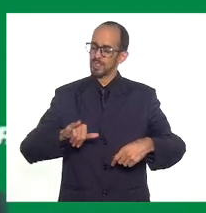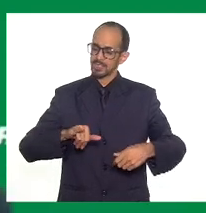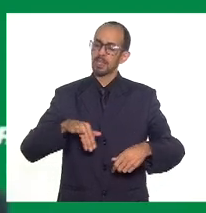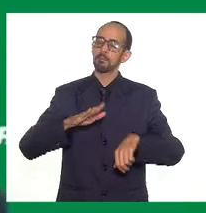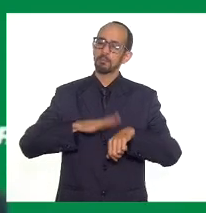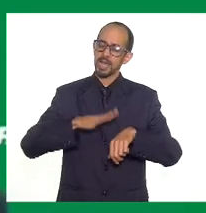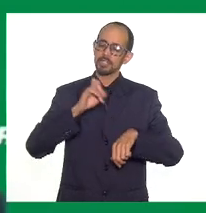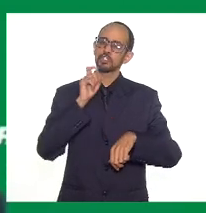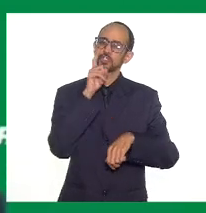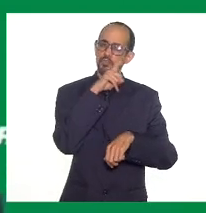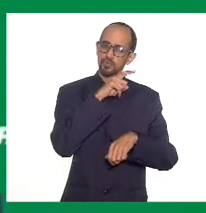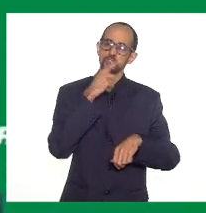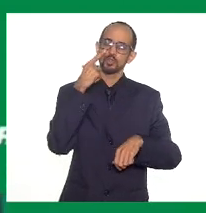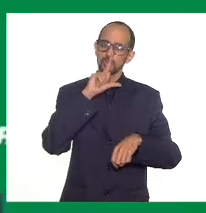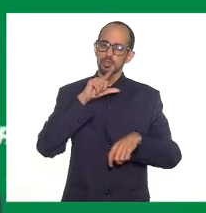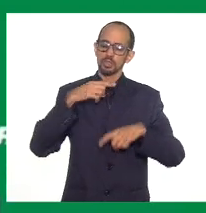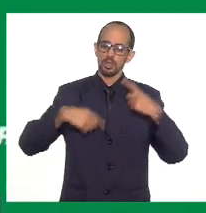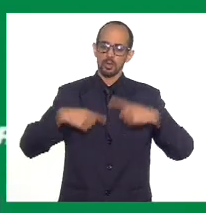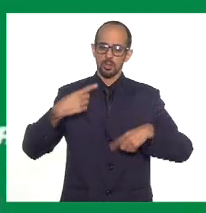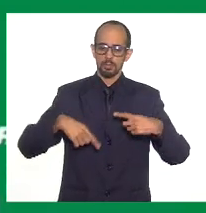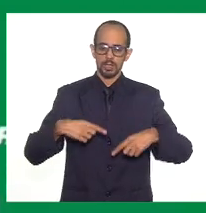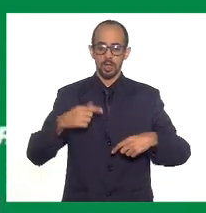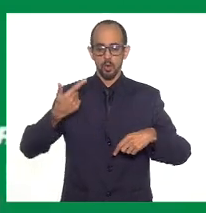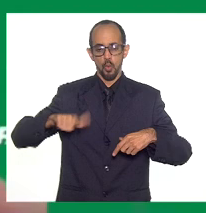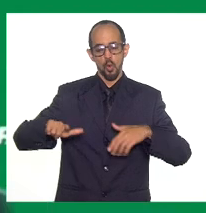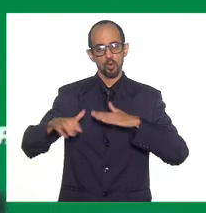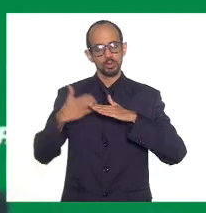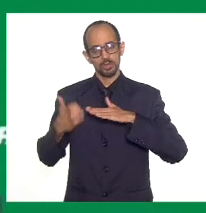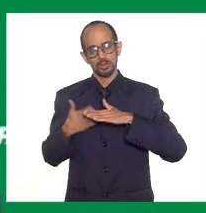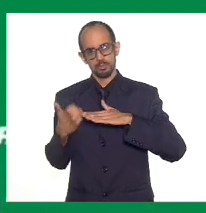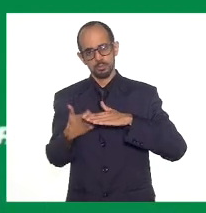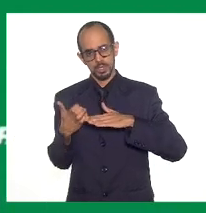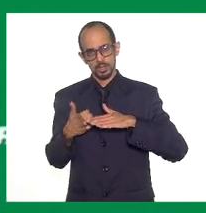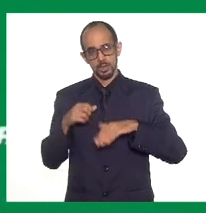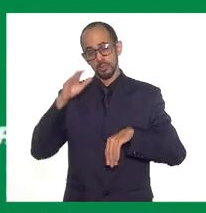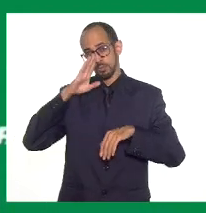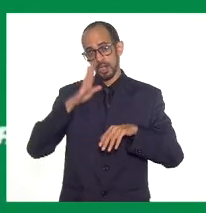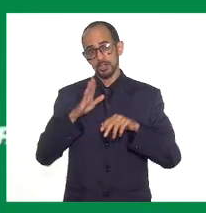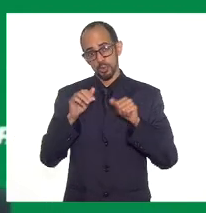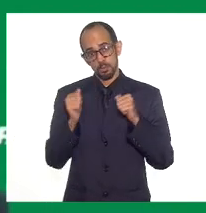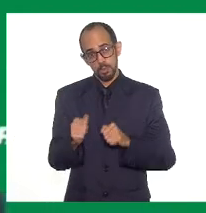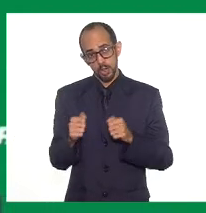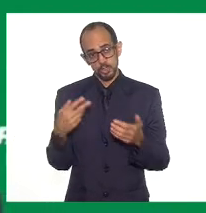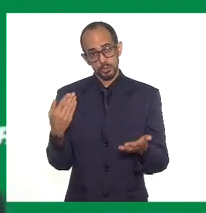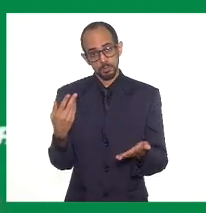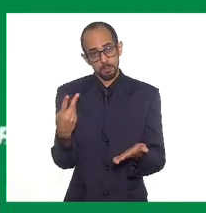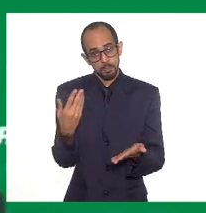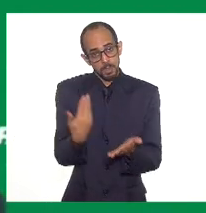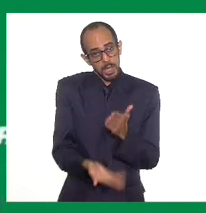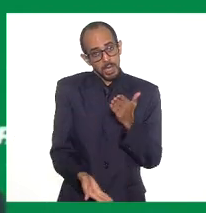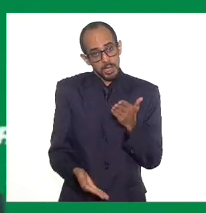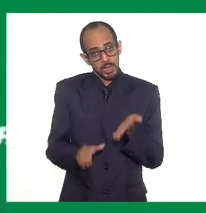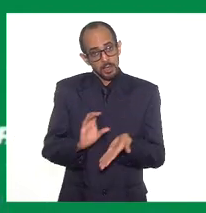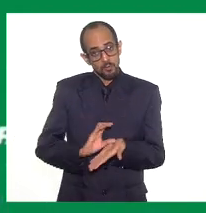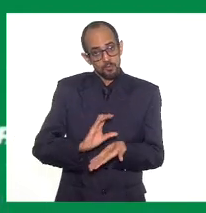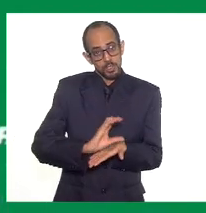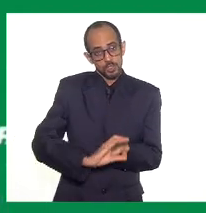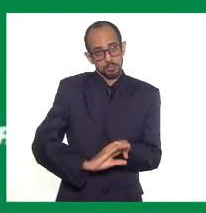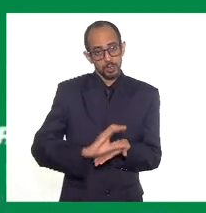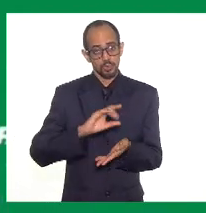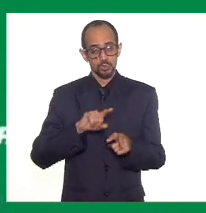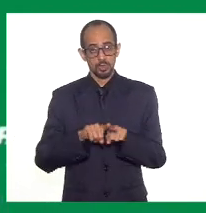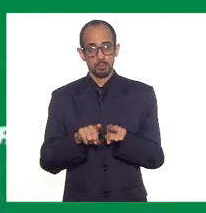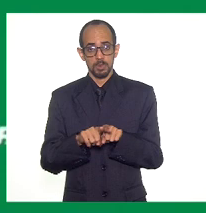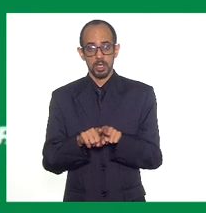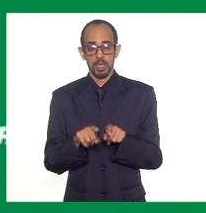competir com outros atores. O Brasil, como país, pode perder investimentos e pode deixar de transformar suas